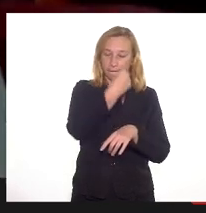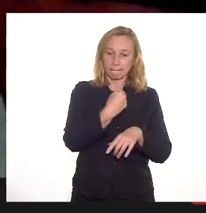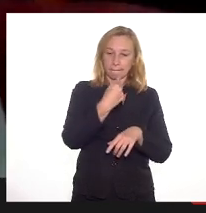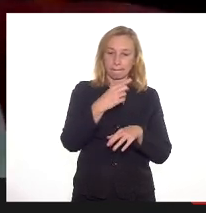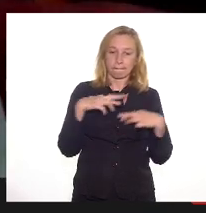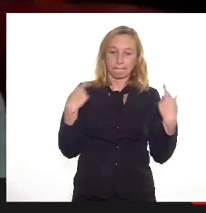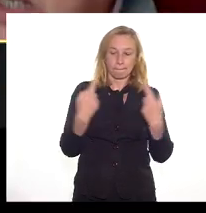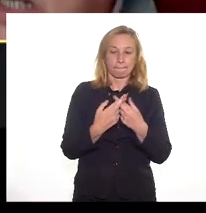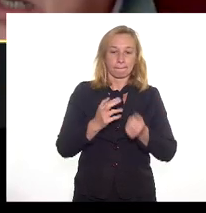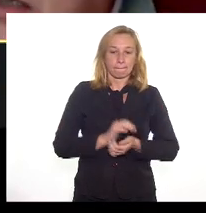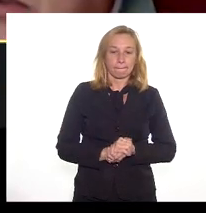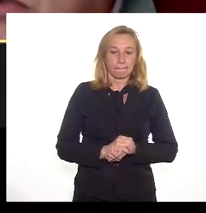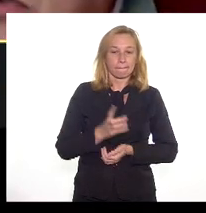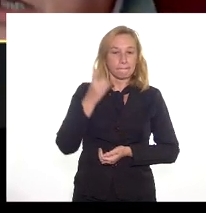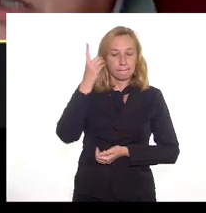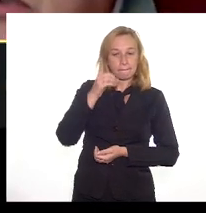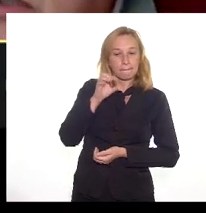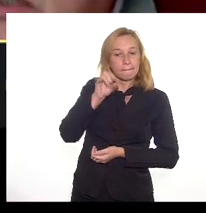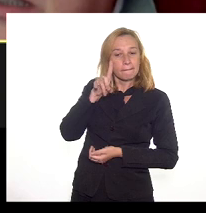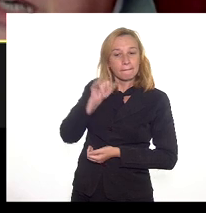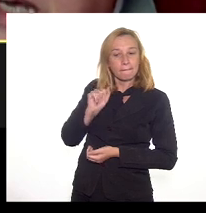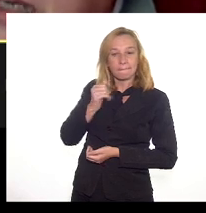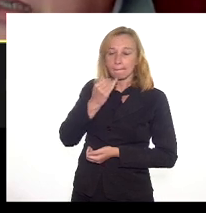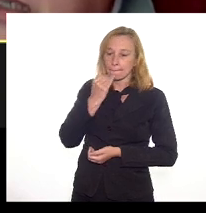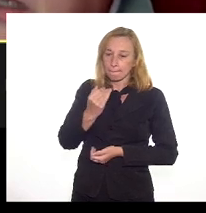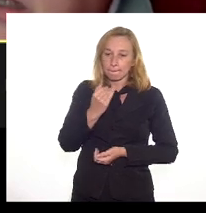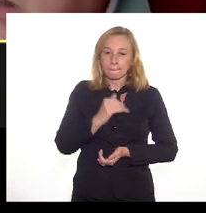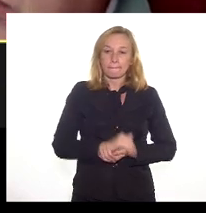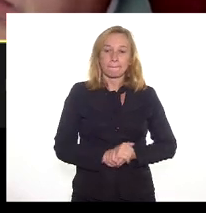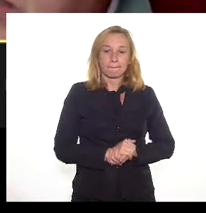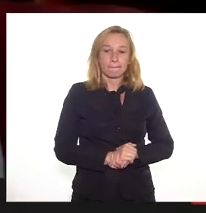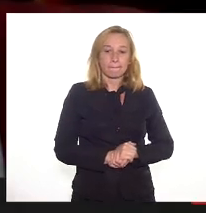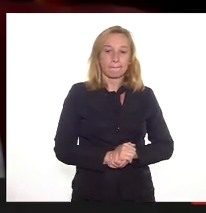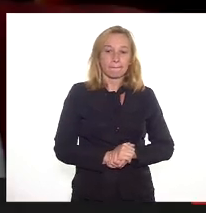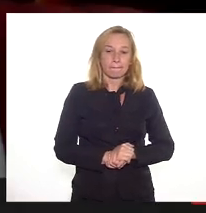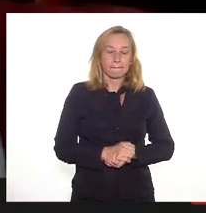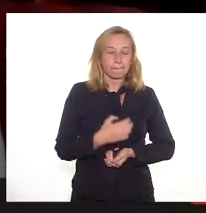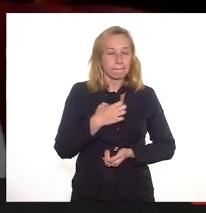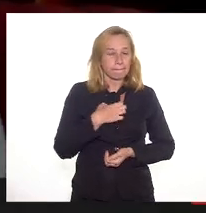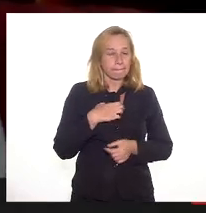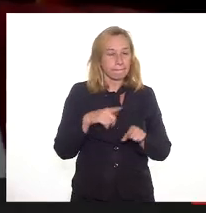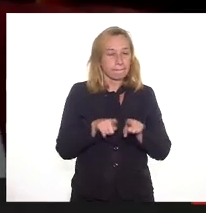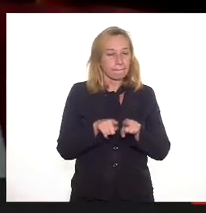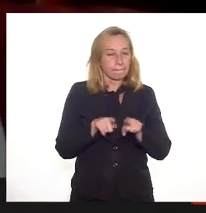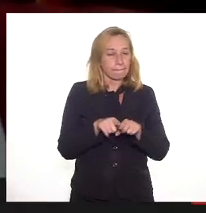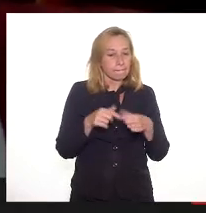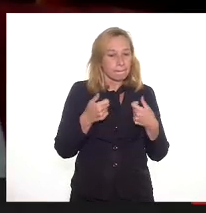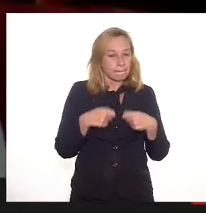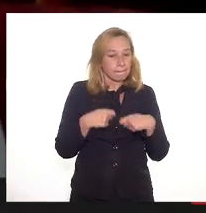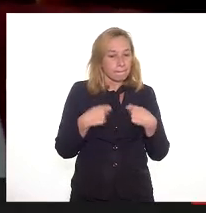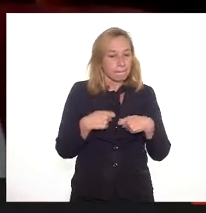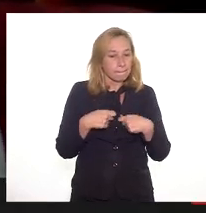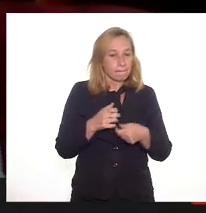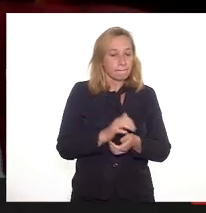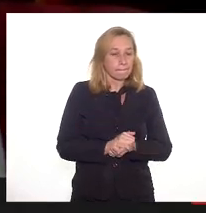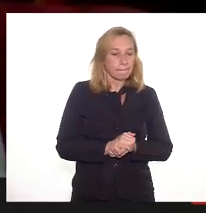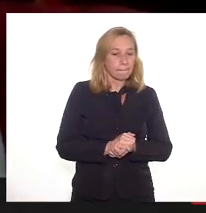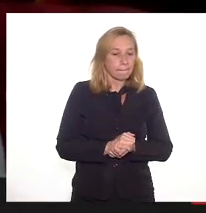Célia, eu queria solicitar, eu estou sentindo também uma certa necessidade